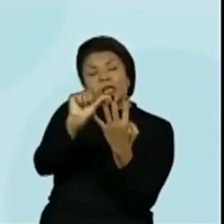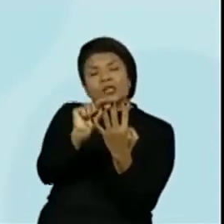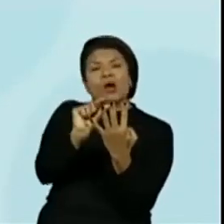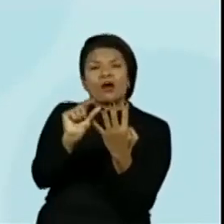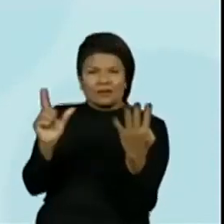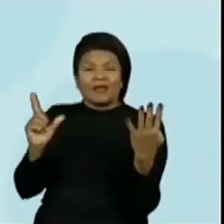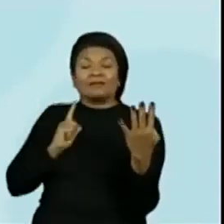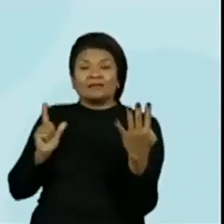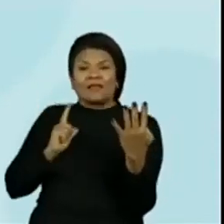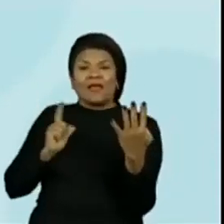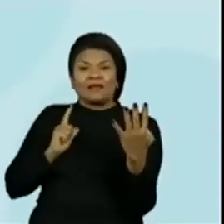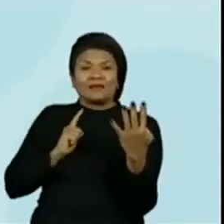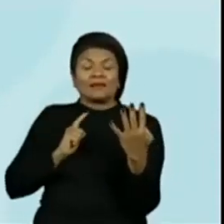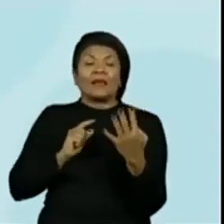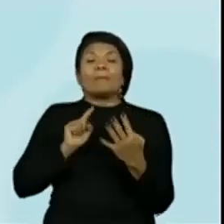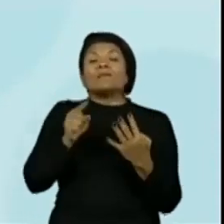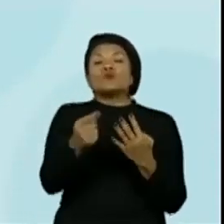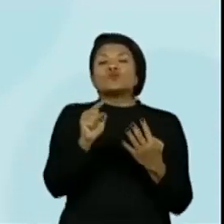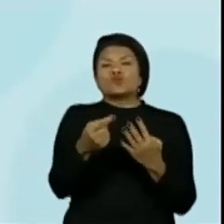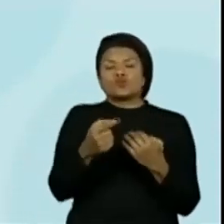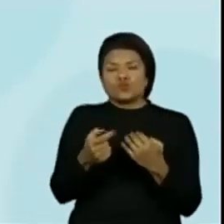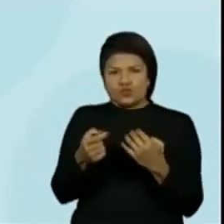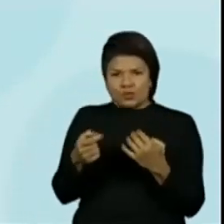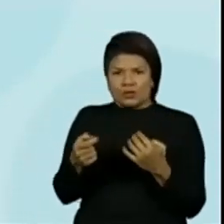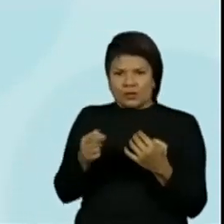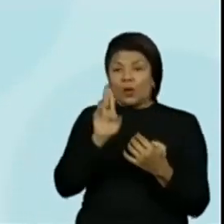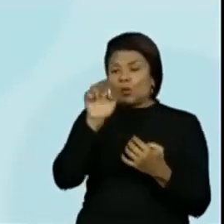unidade de milhar. Então,